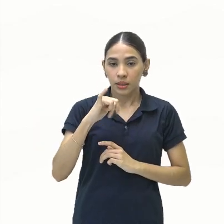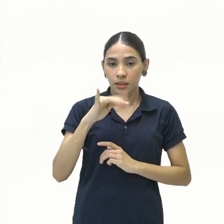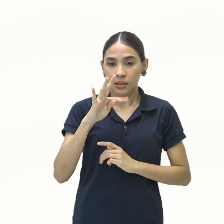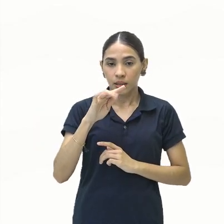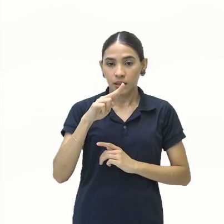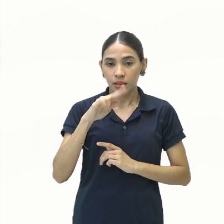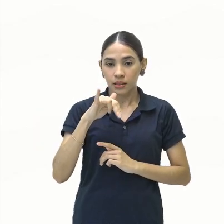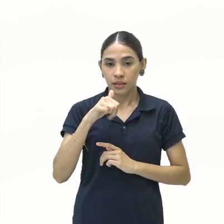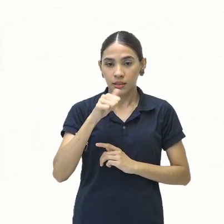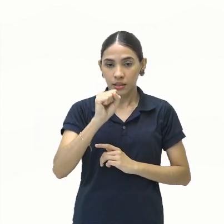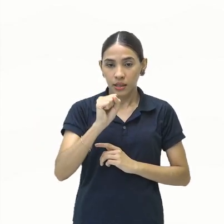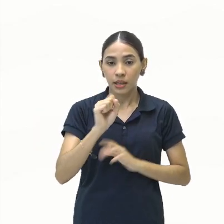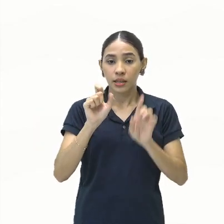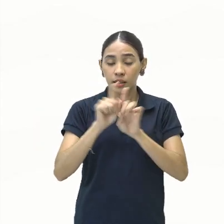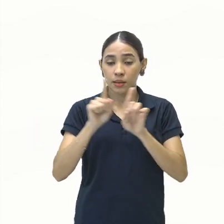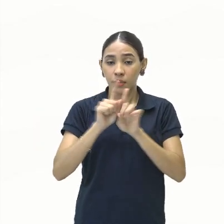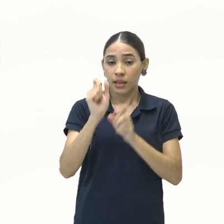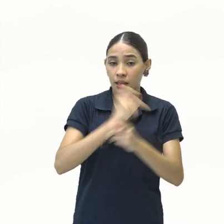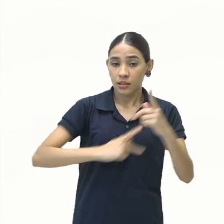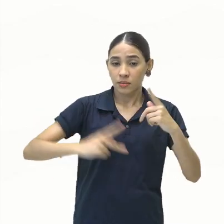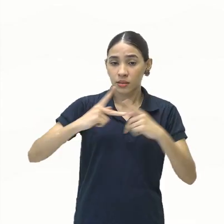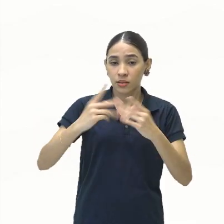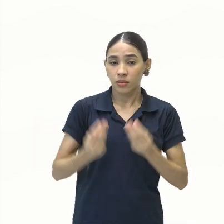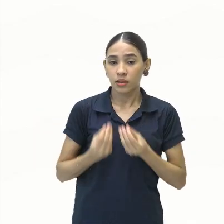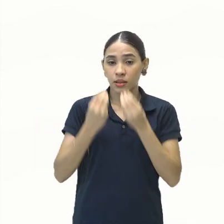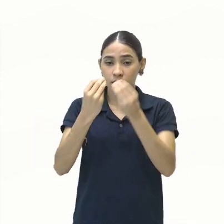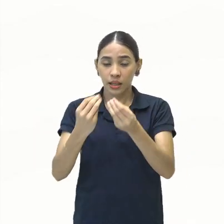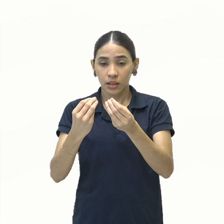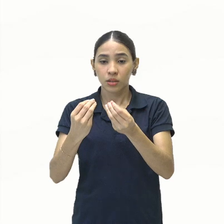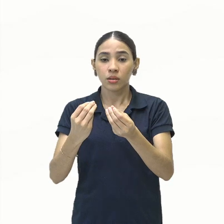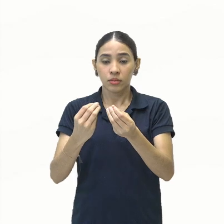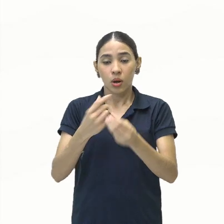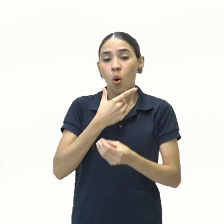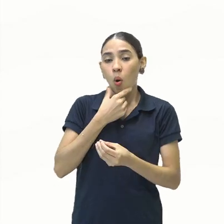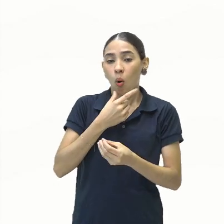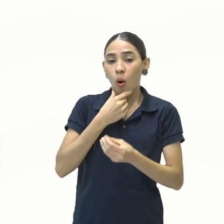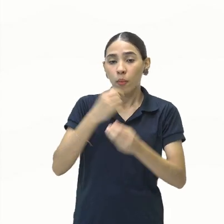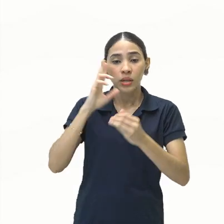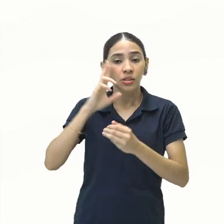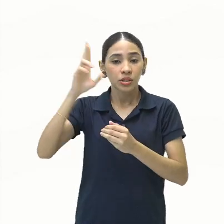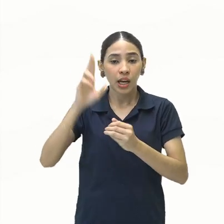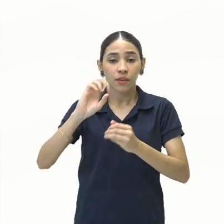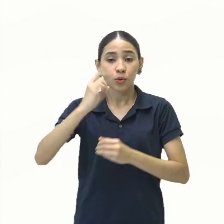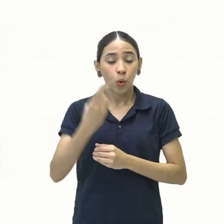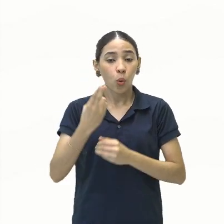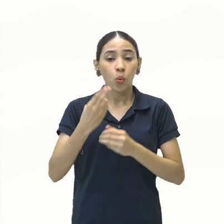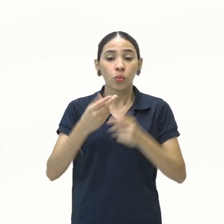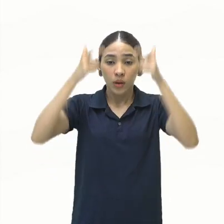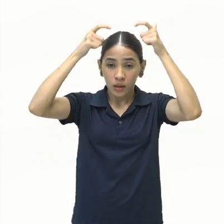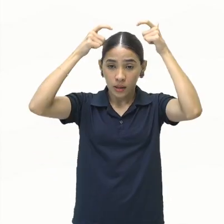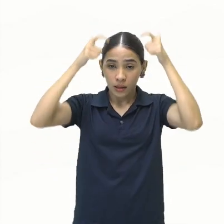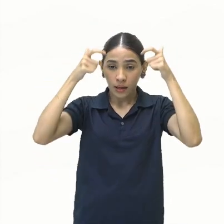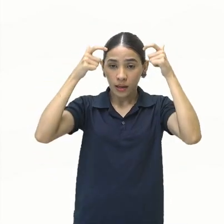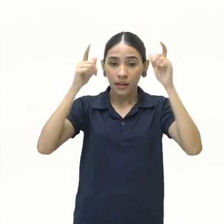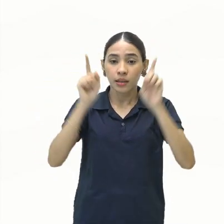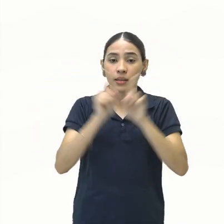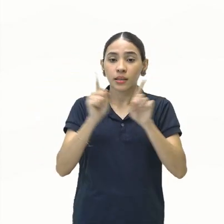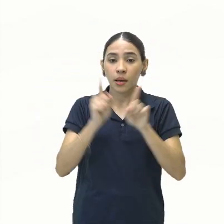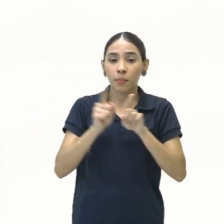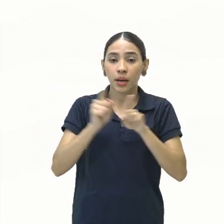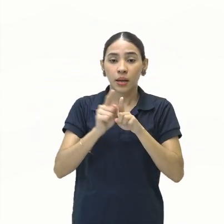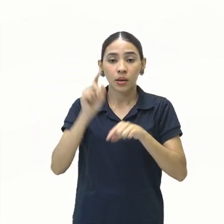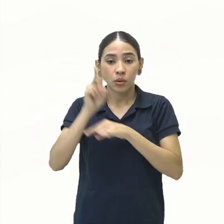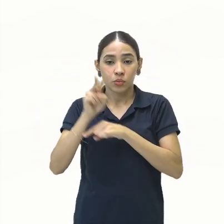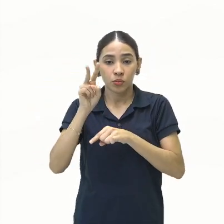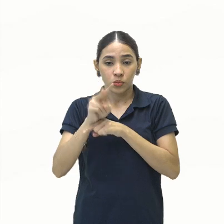a administração era concedida pelos donatários ou pelo rei a colonos dispostos a